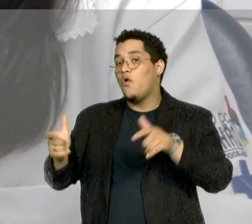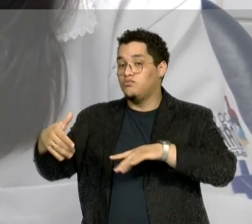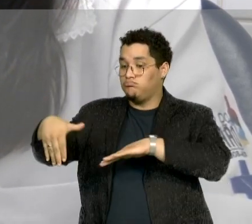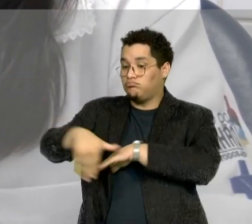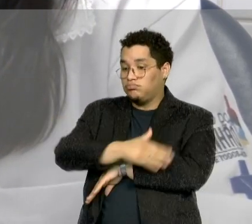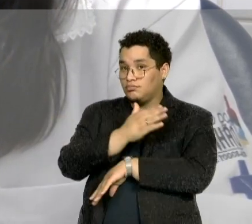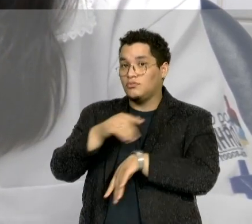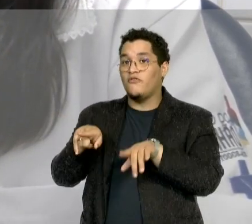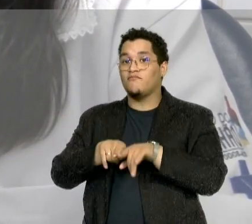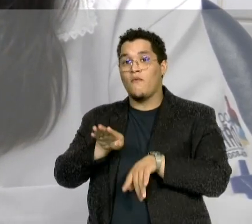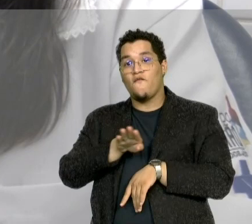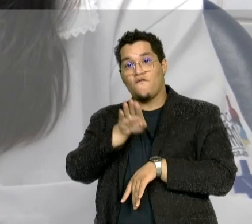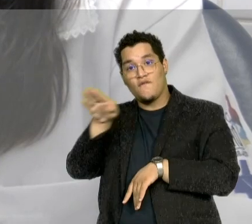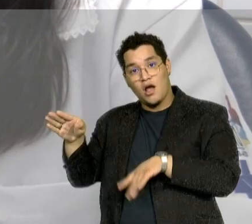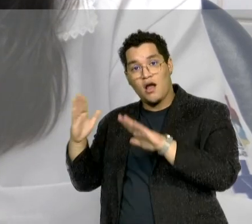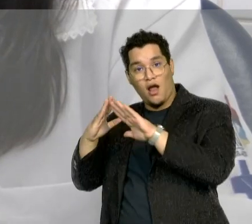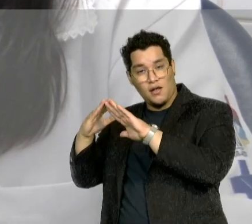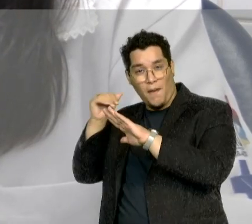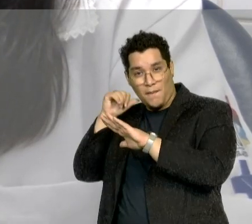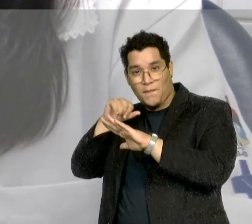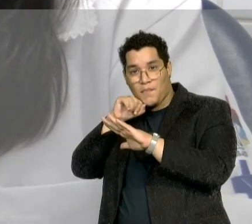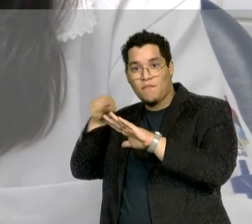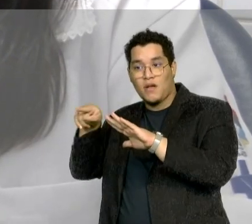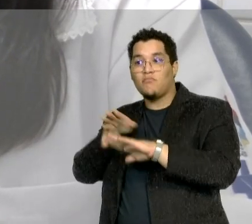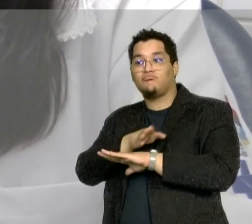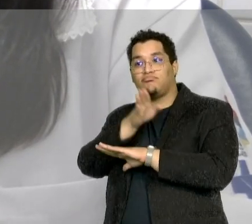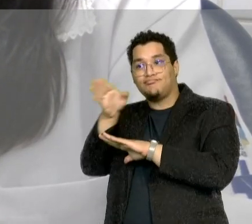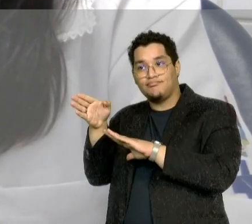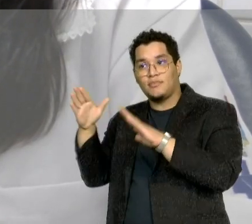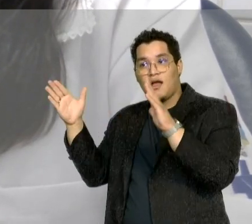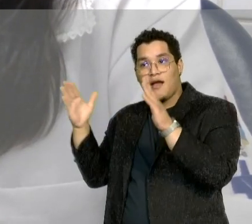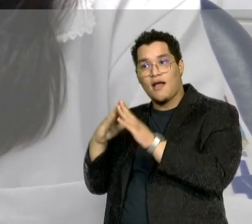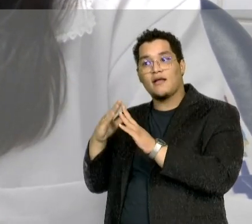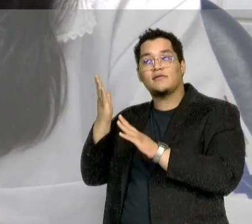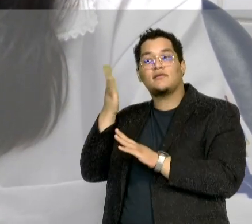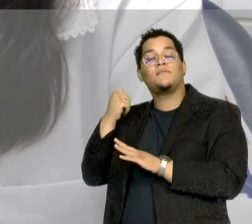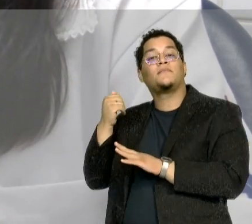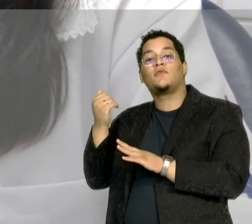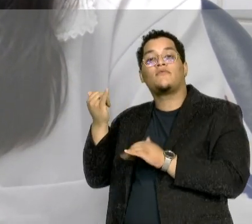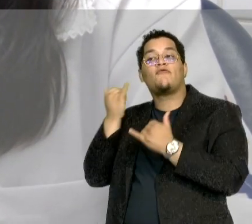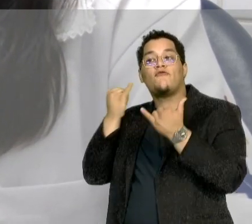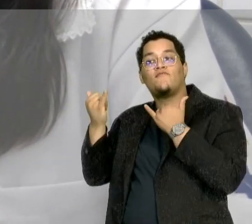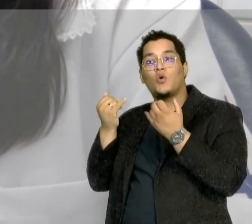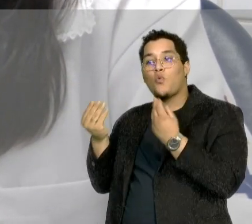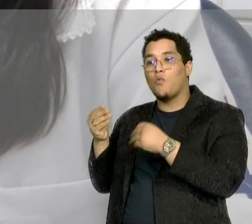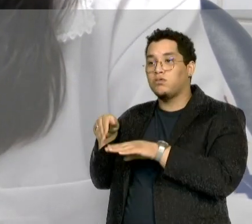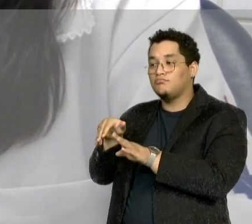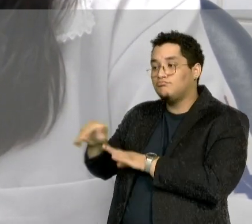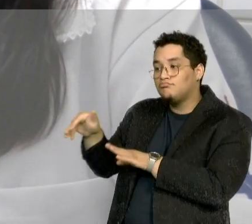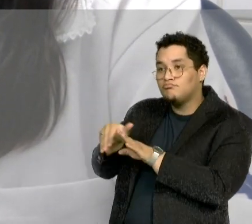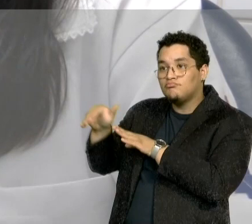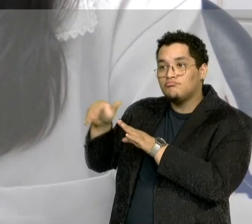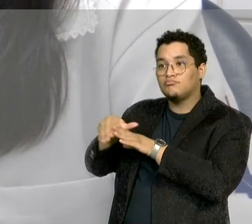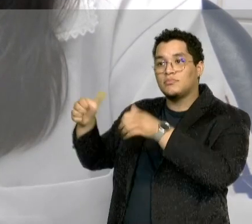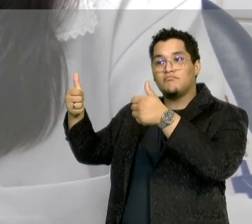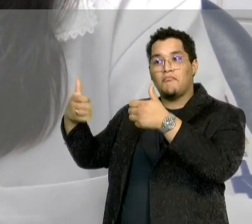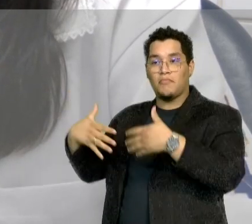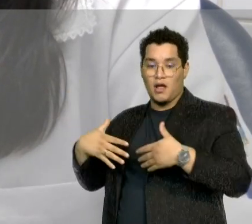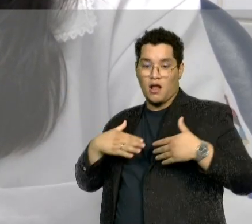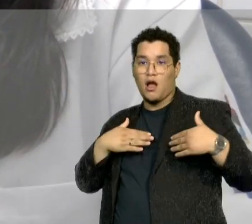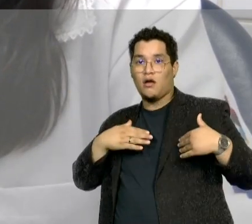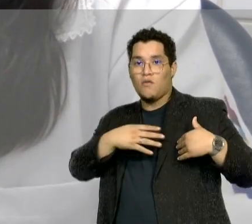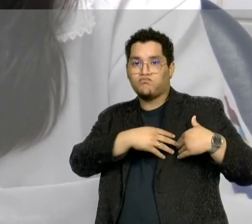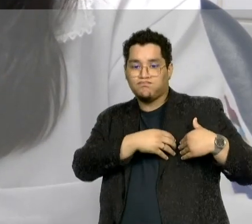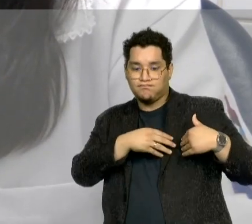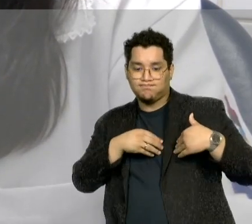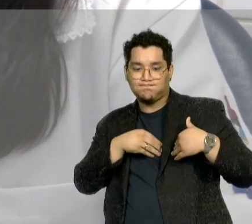uma visita no seu domicílio. Nesse momento da visita, a gente vai orientá-la a como retirar o leite, a